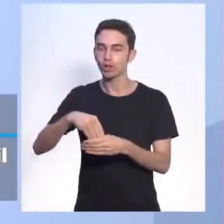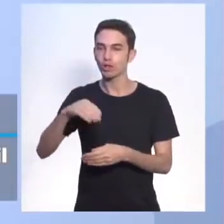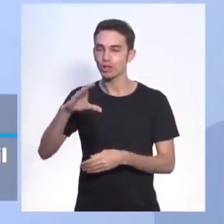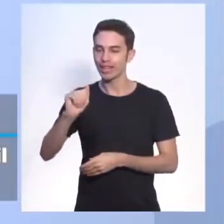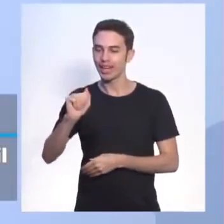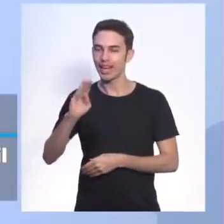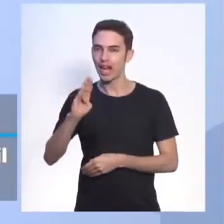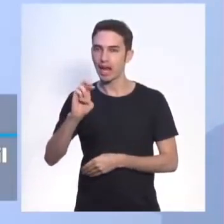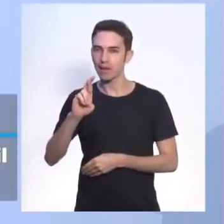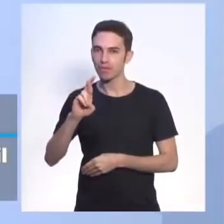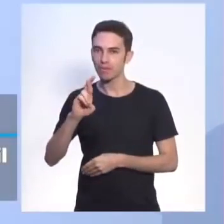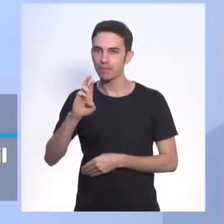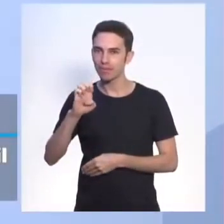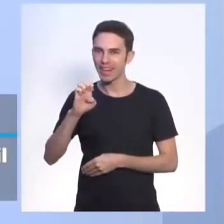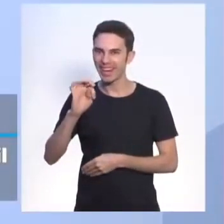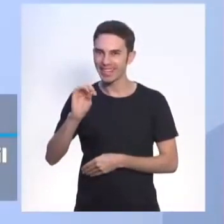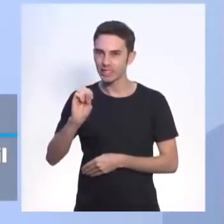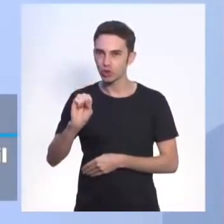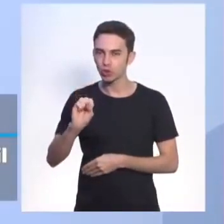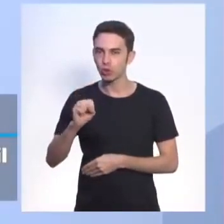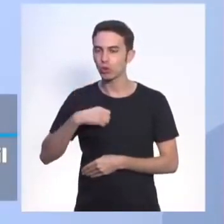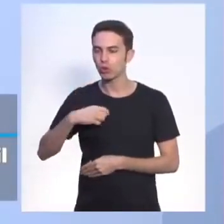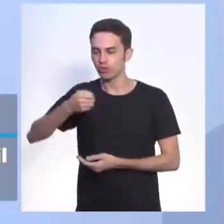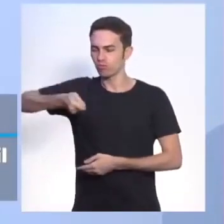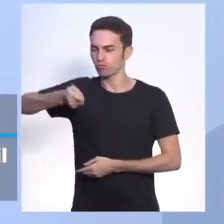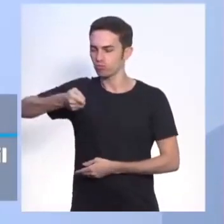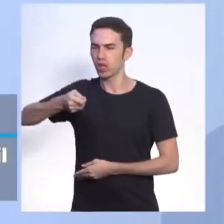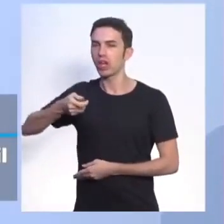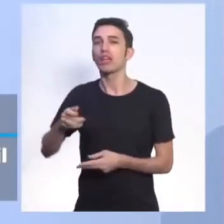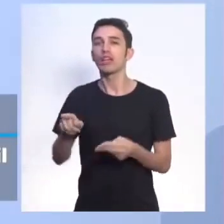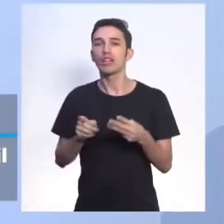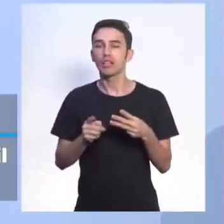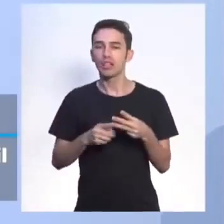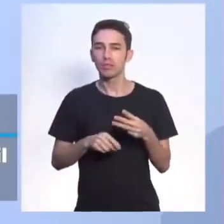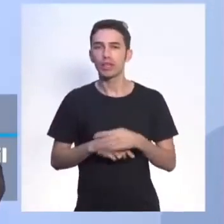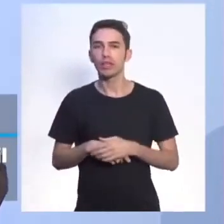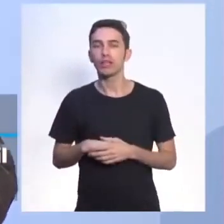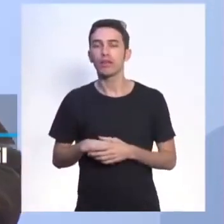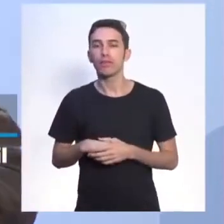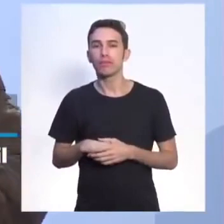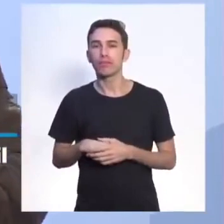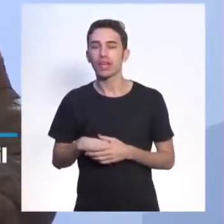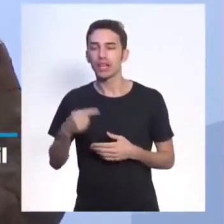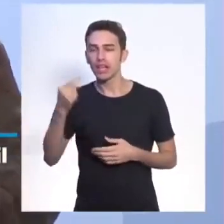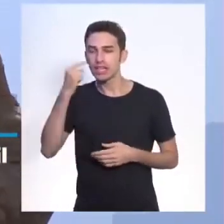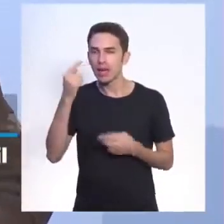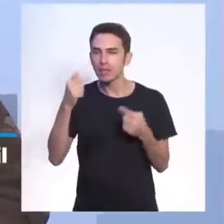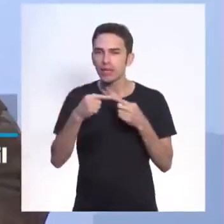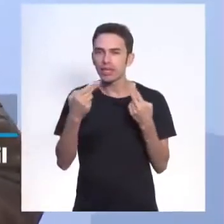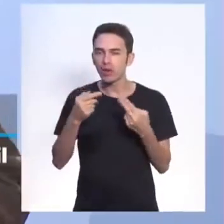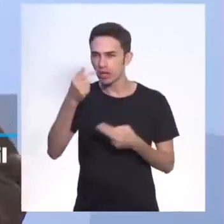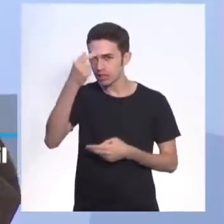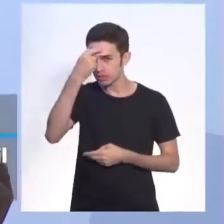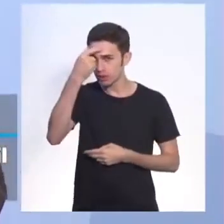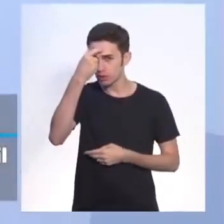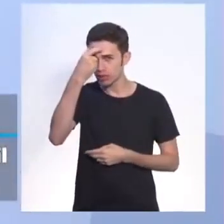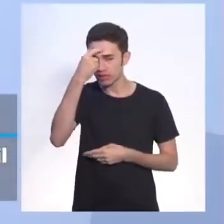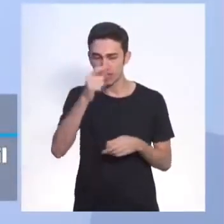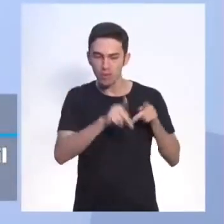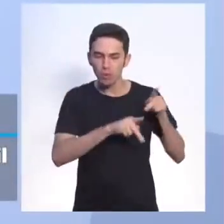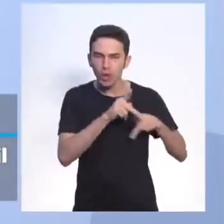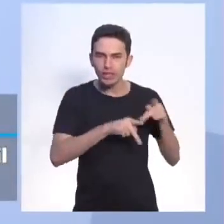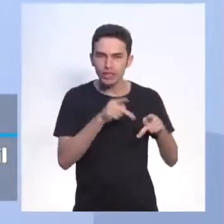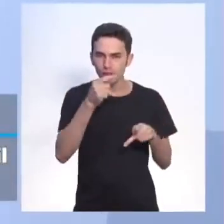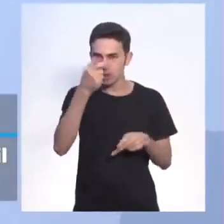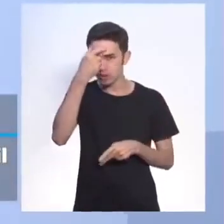tratada de uma maneira como que se eles não tivessem a consciência política necessária para